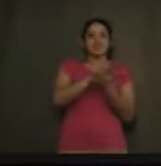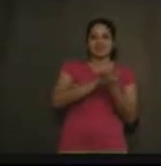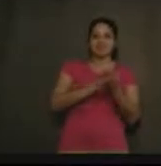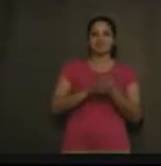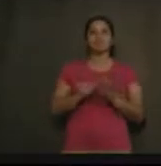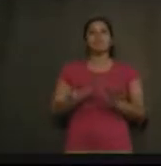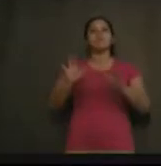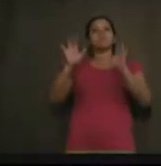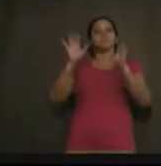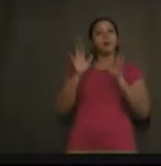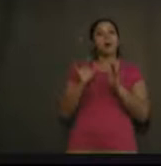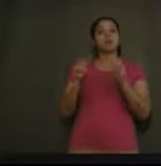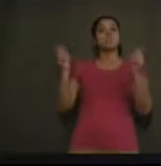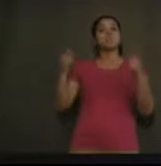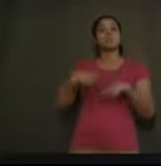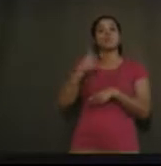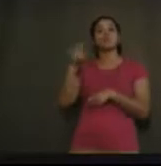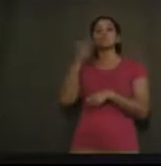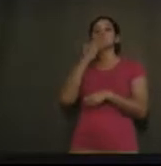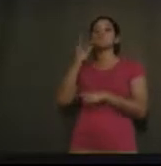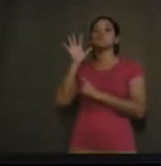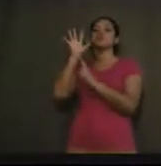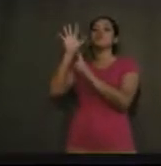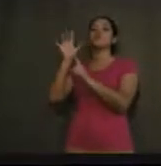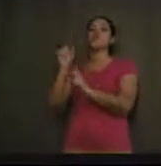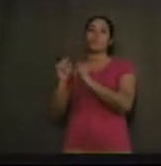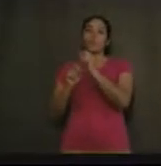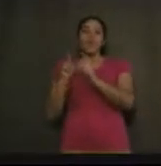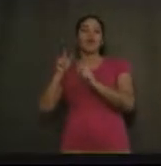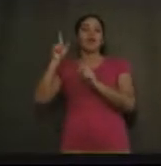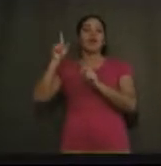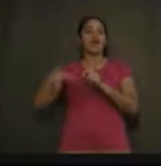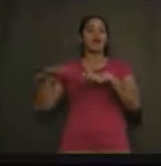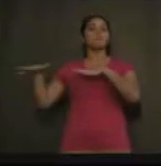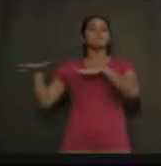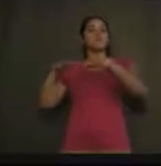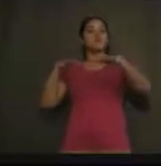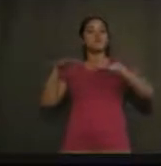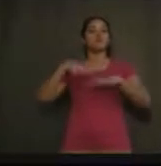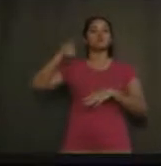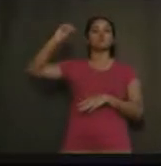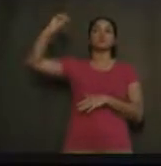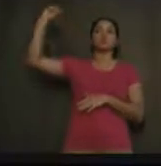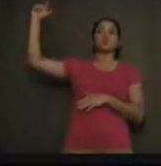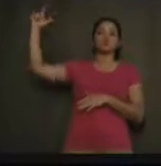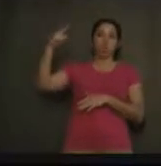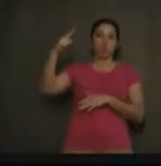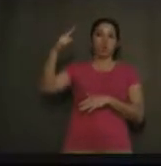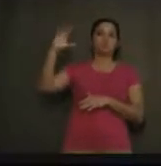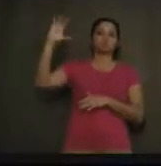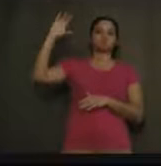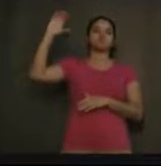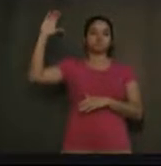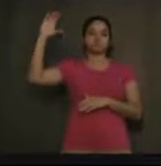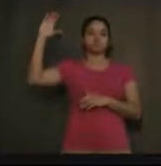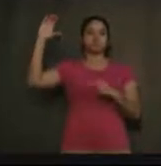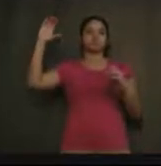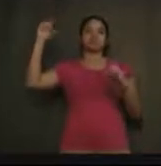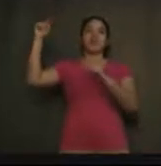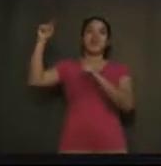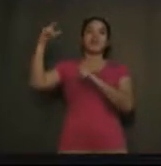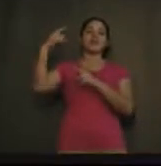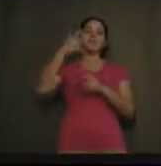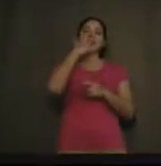eles influenciam o movimento do Sol e Júpiter atraem esse outro corpo. Vamos chamá-lo de